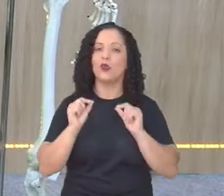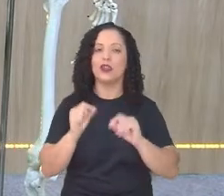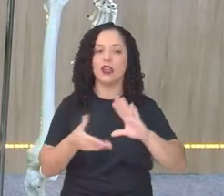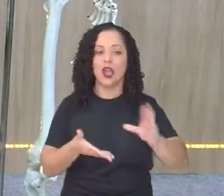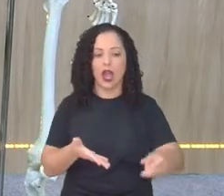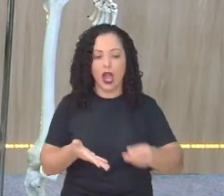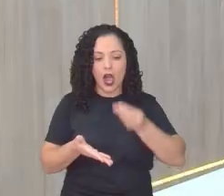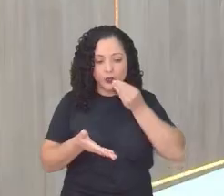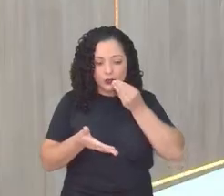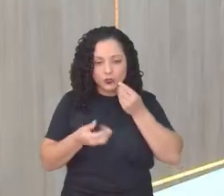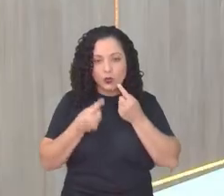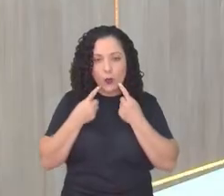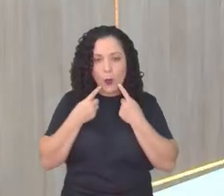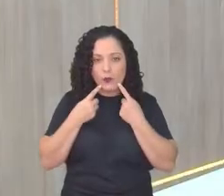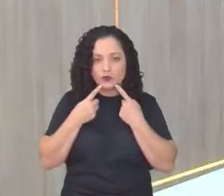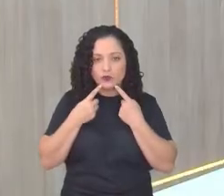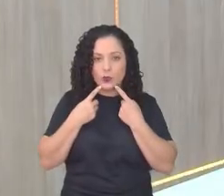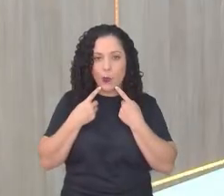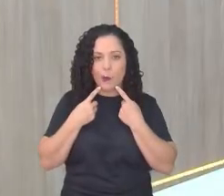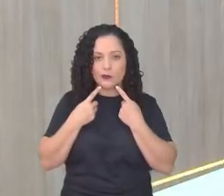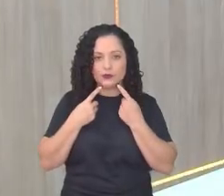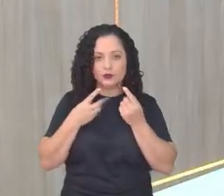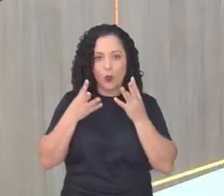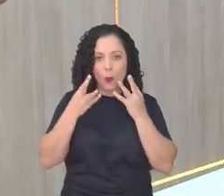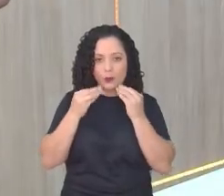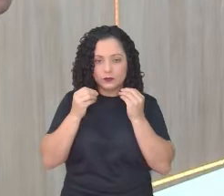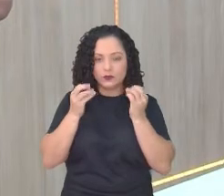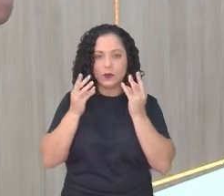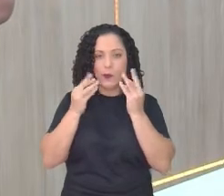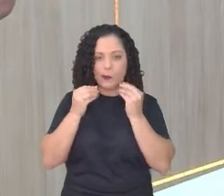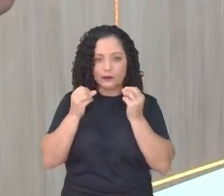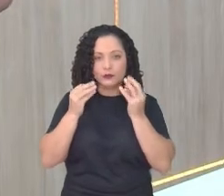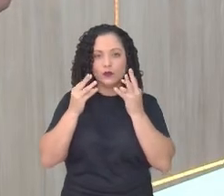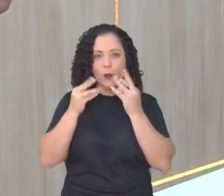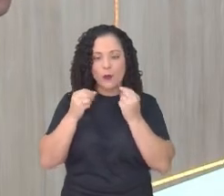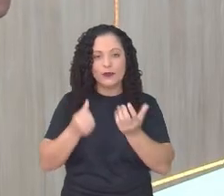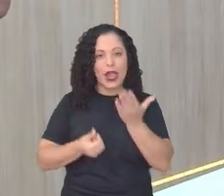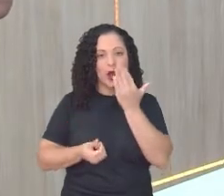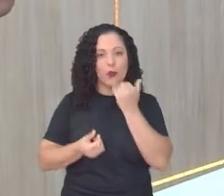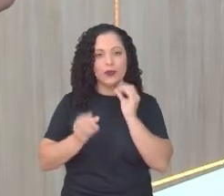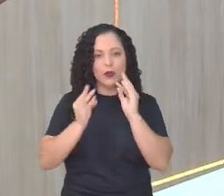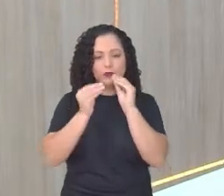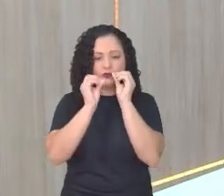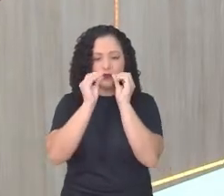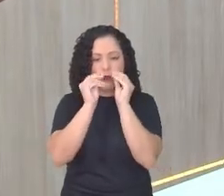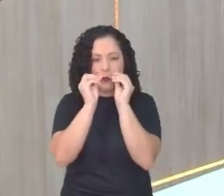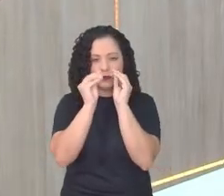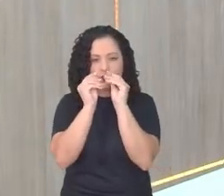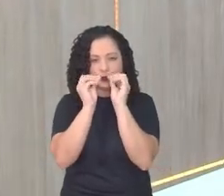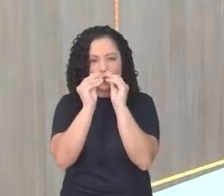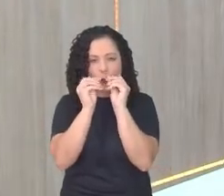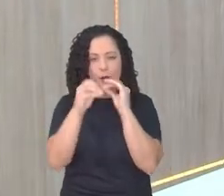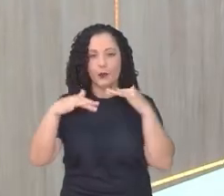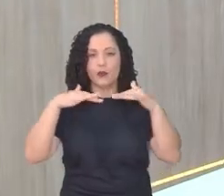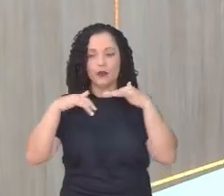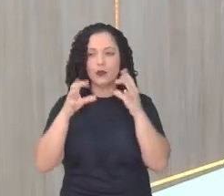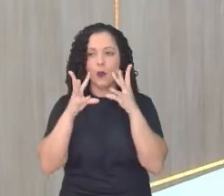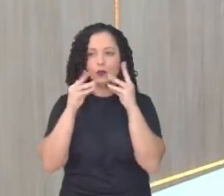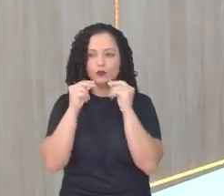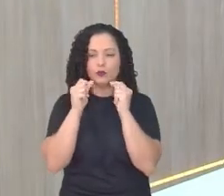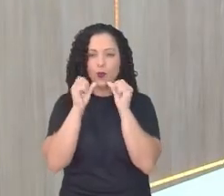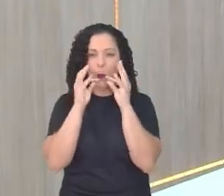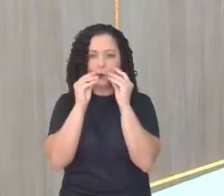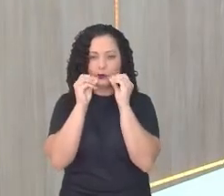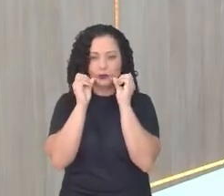A questão aí da mastigação, a questão aí de triturar esse alimento. Então, esse movimento aí de